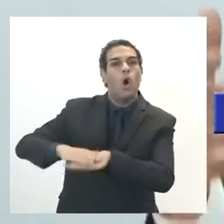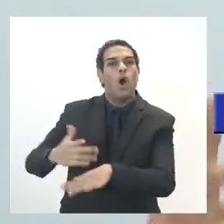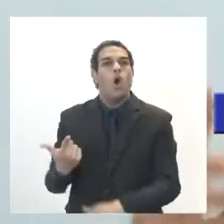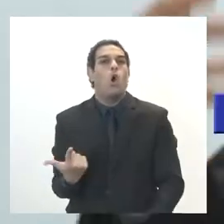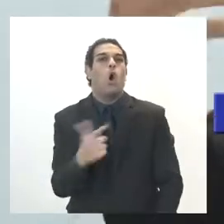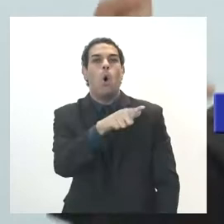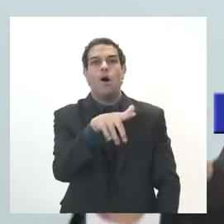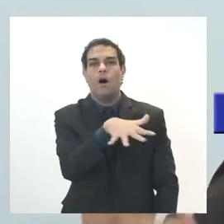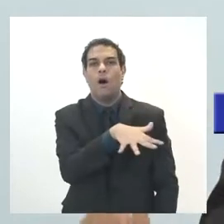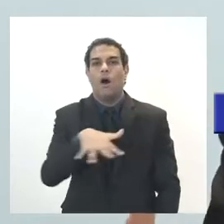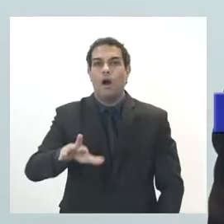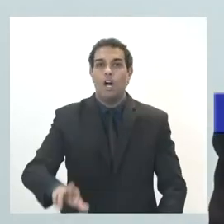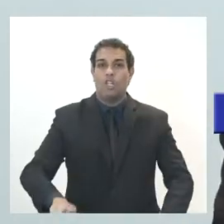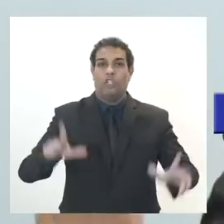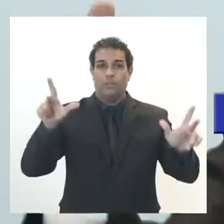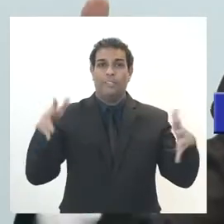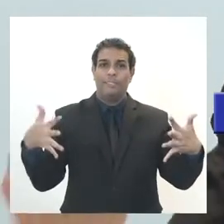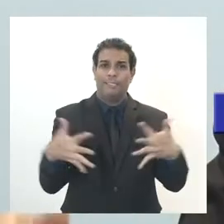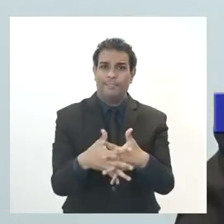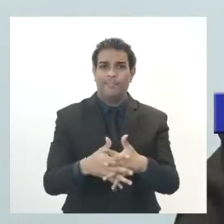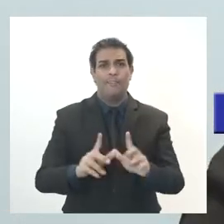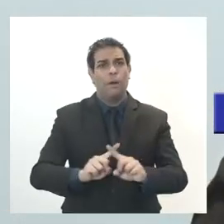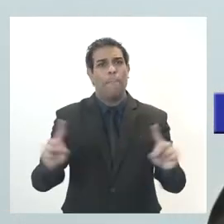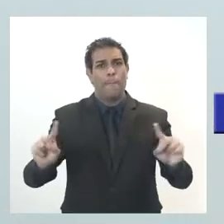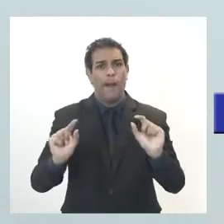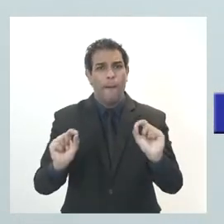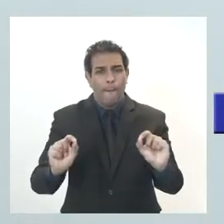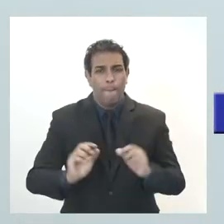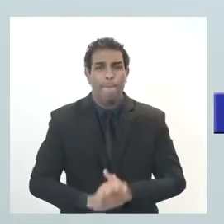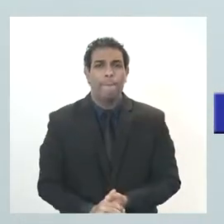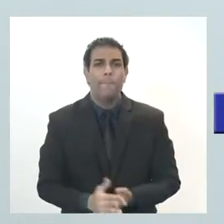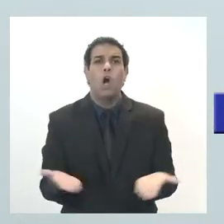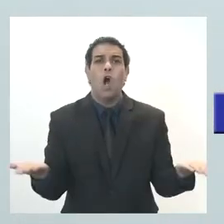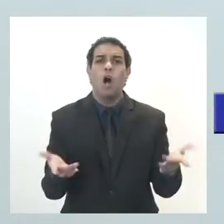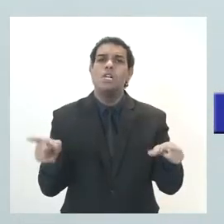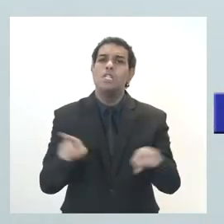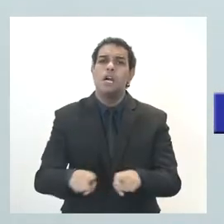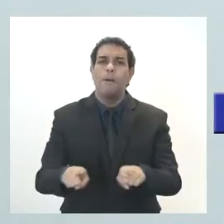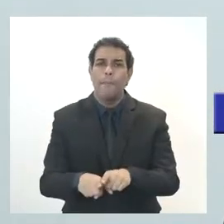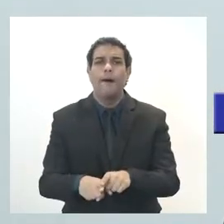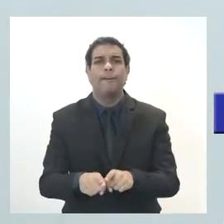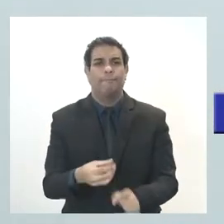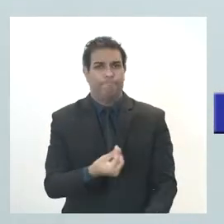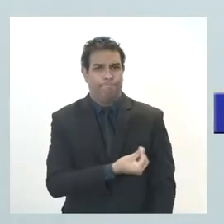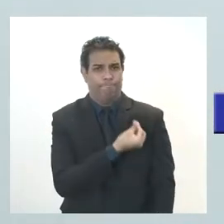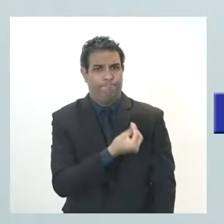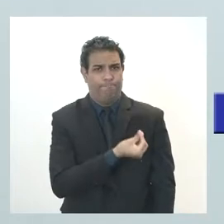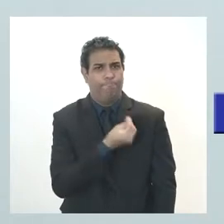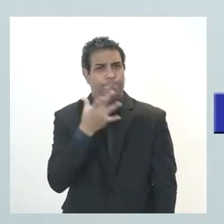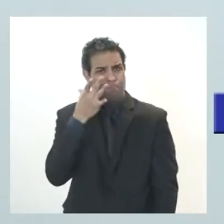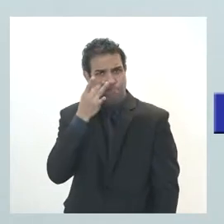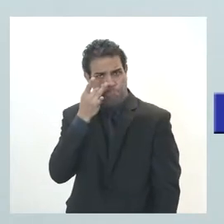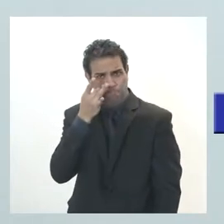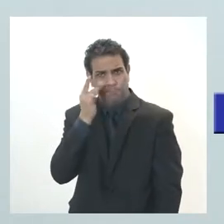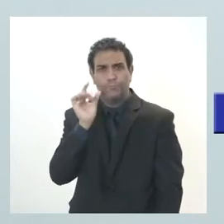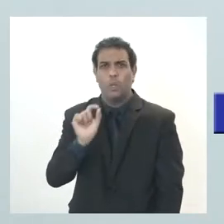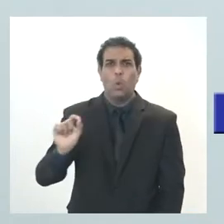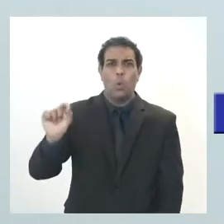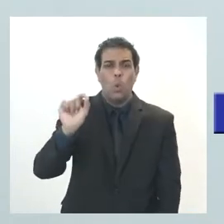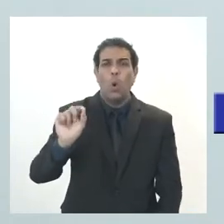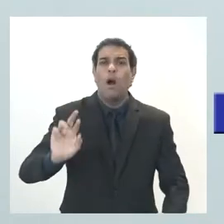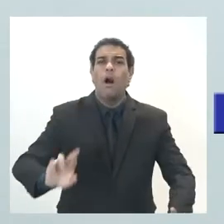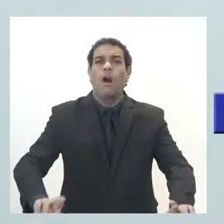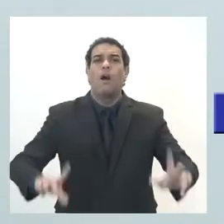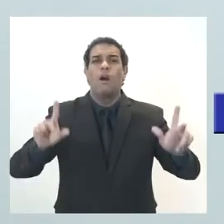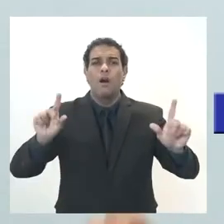situação completamente ainda diferente de qualquer maneira aqui também o é a